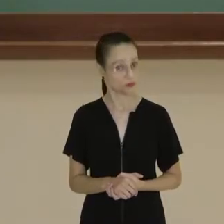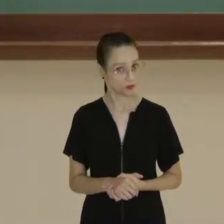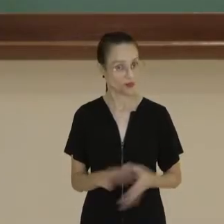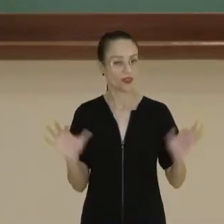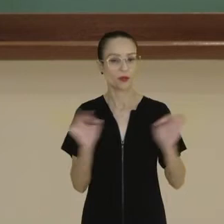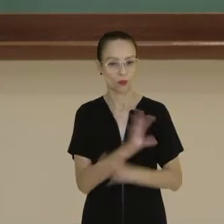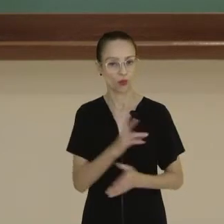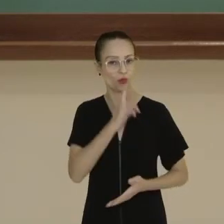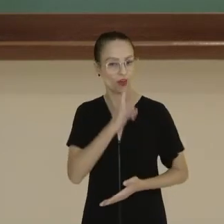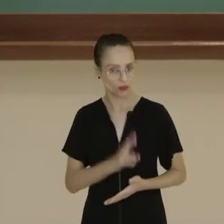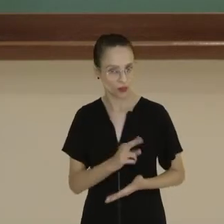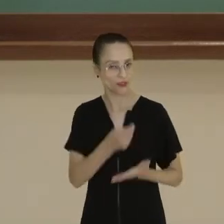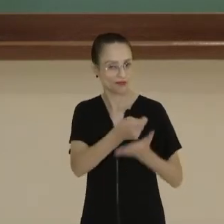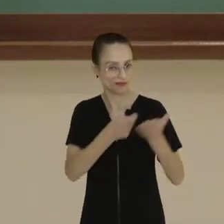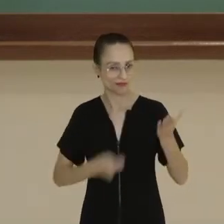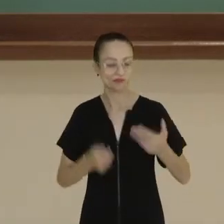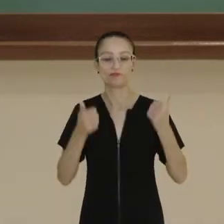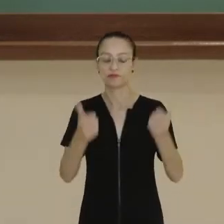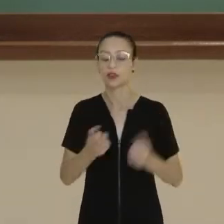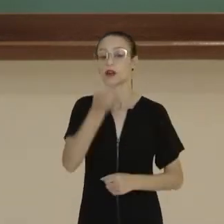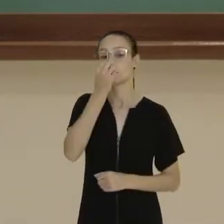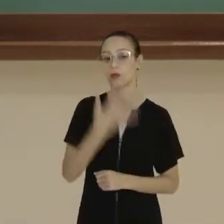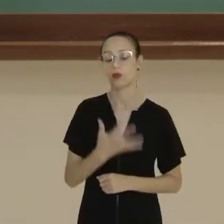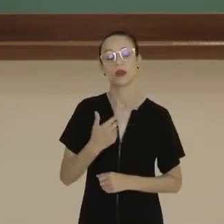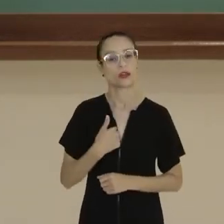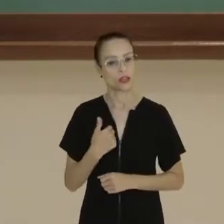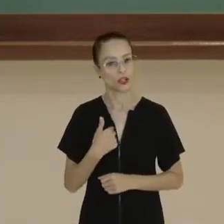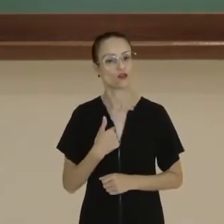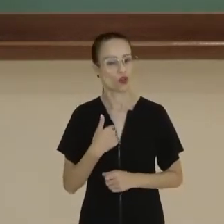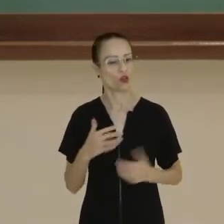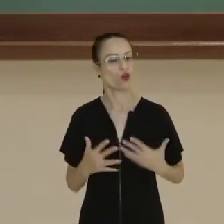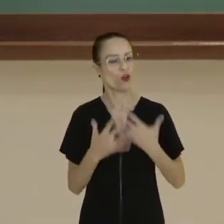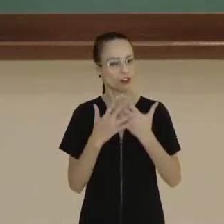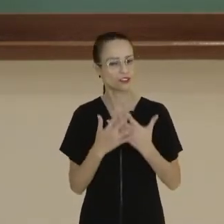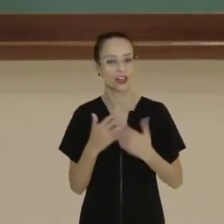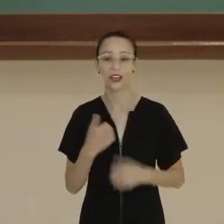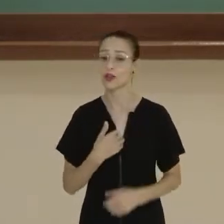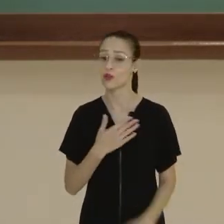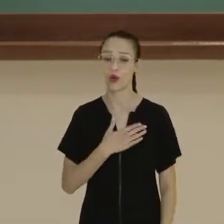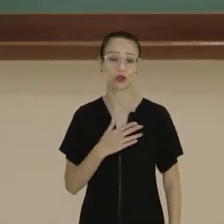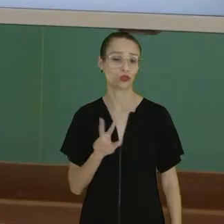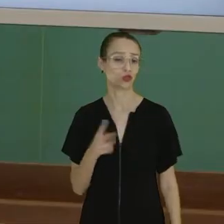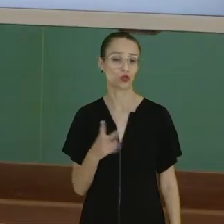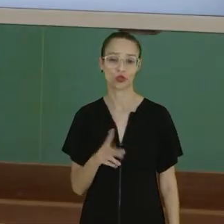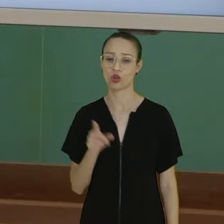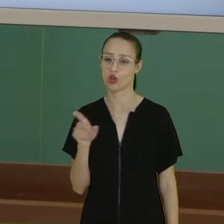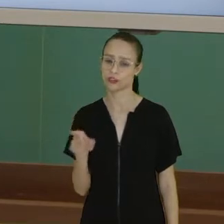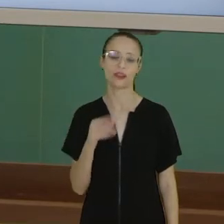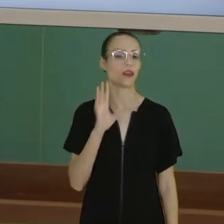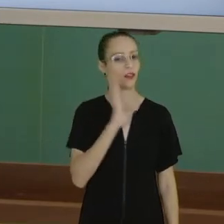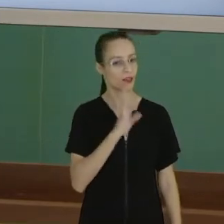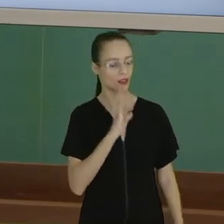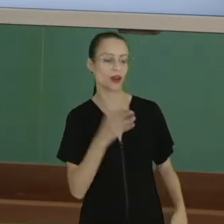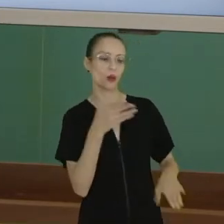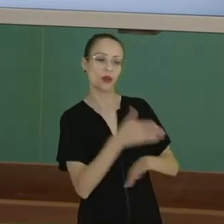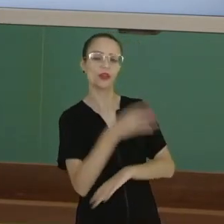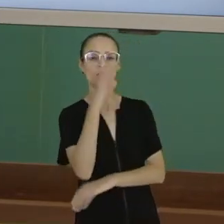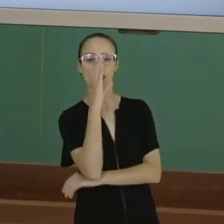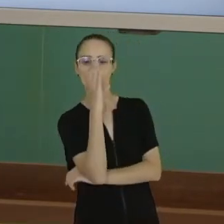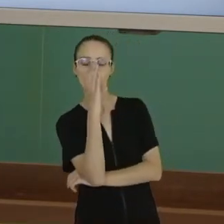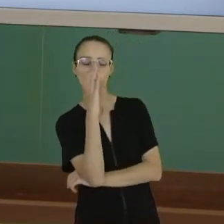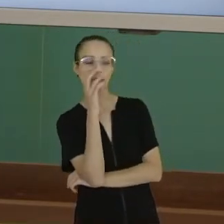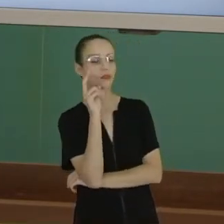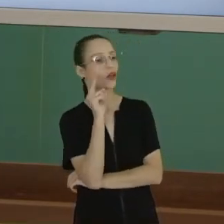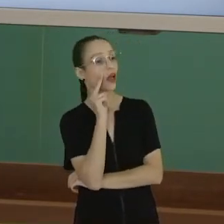Capricharam na resposta? Bom, gente, eu vou confessar aqui que eu gosto das duas coisas, né? É legal você ir, observar,